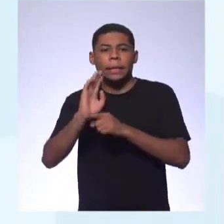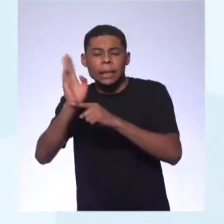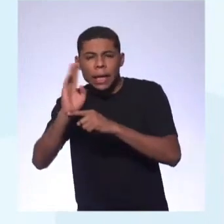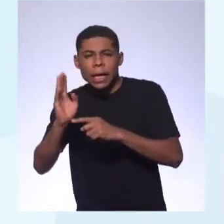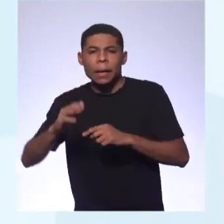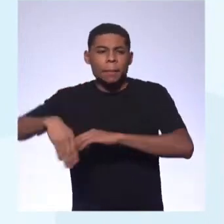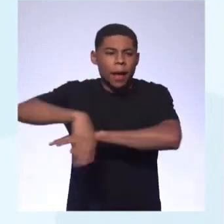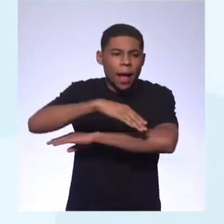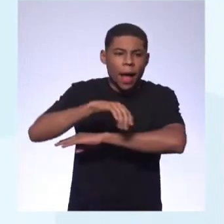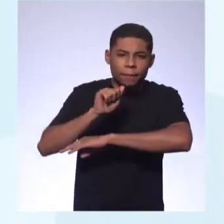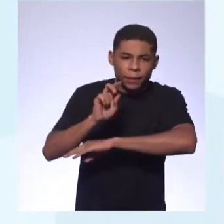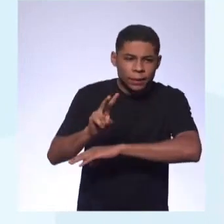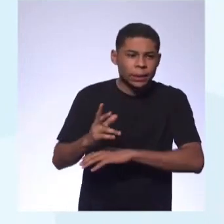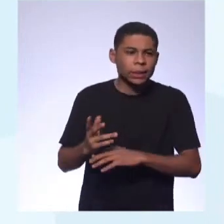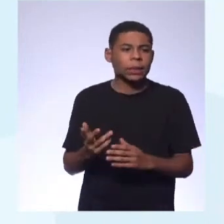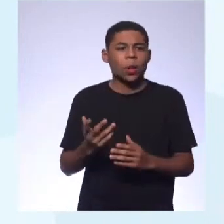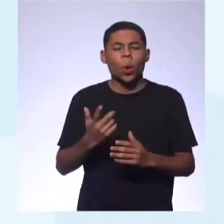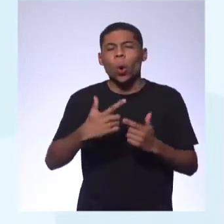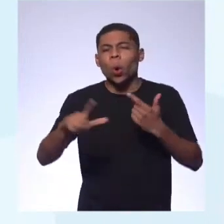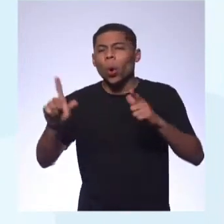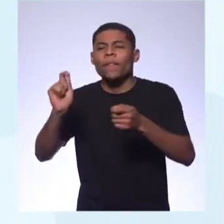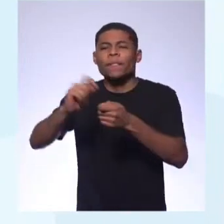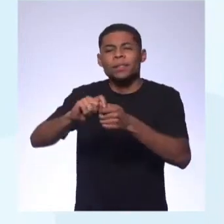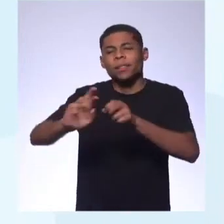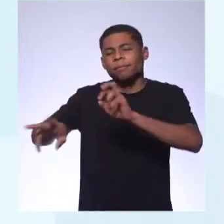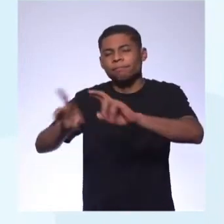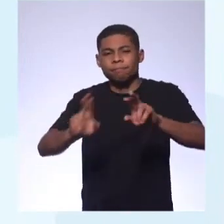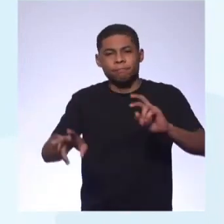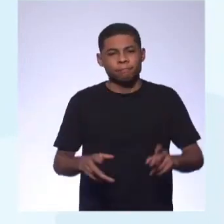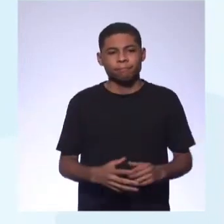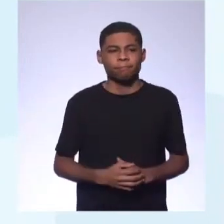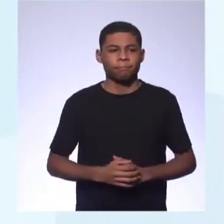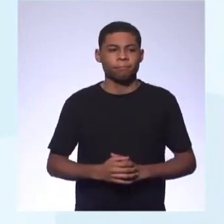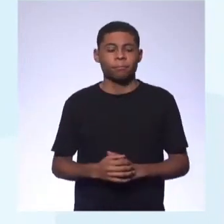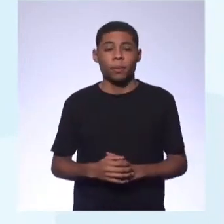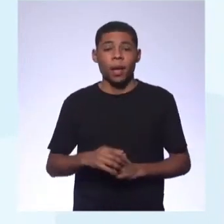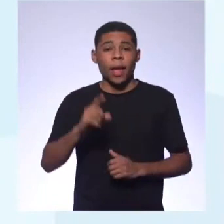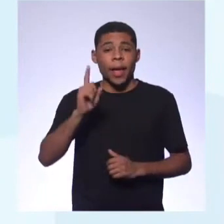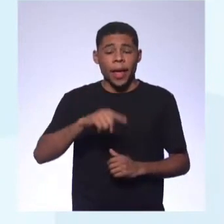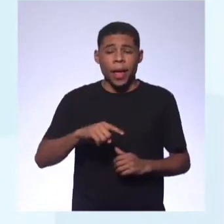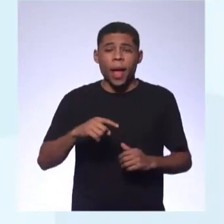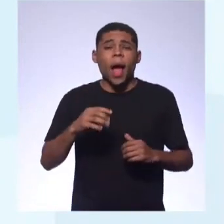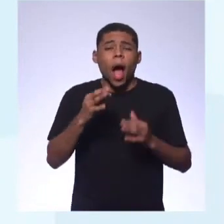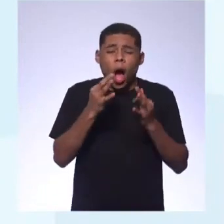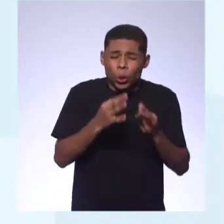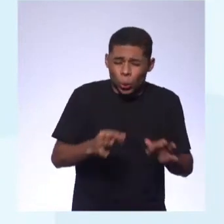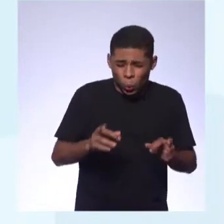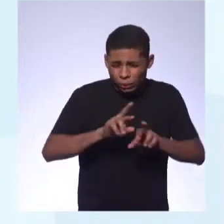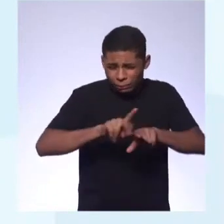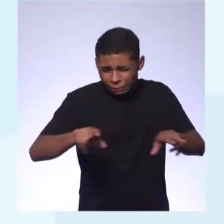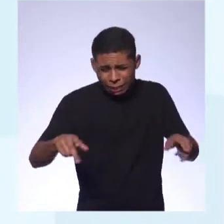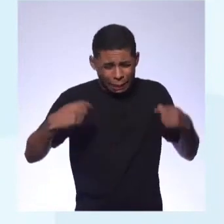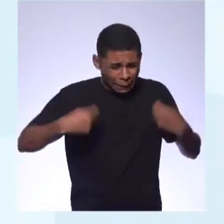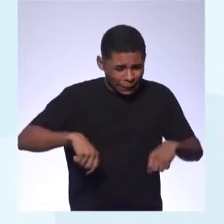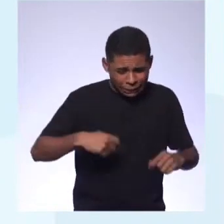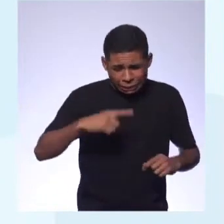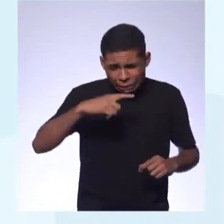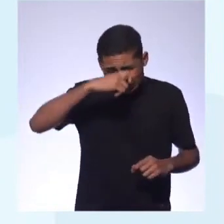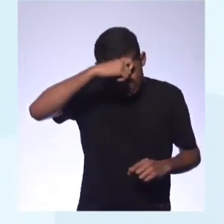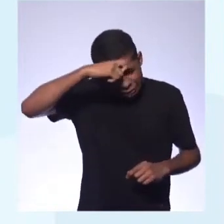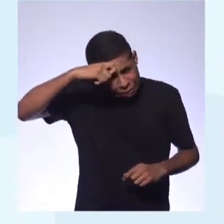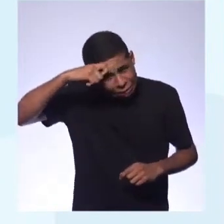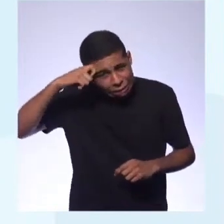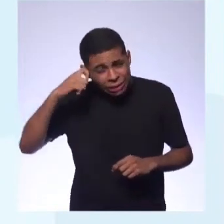cinemas, avenidas e outros afazeres. É a dor das coisas, o